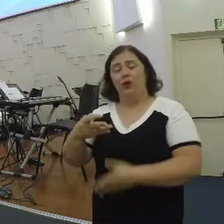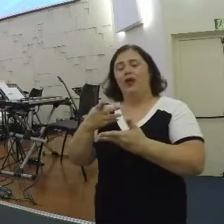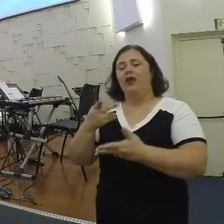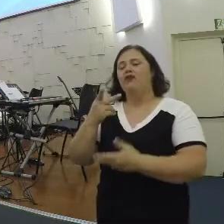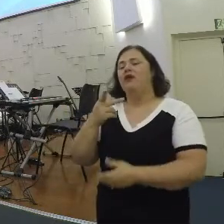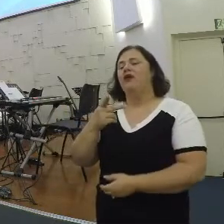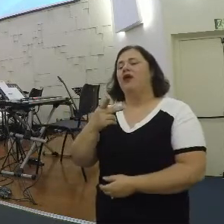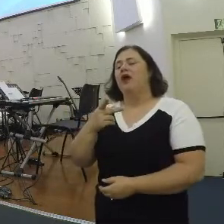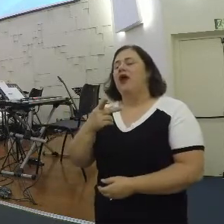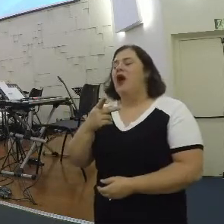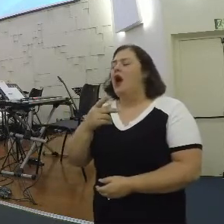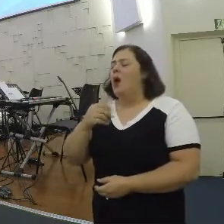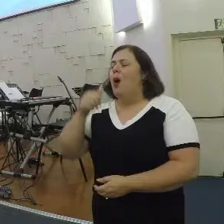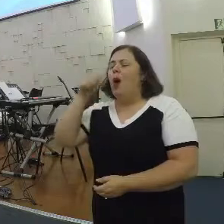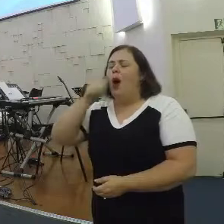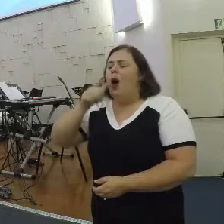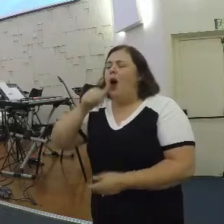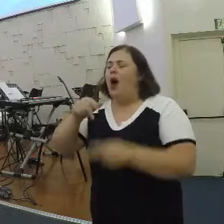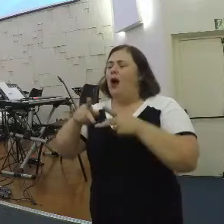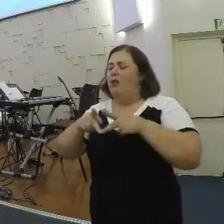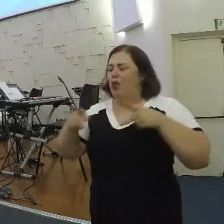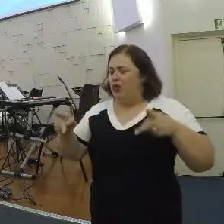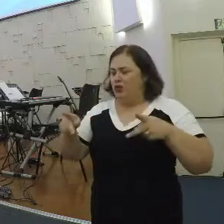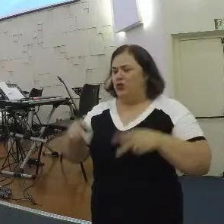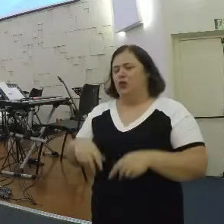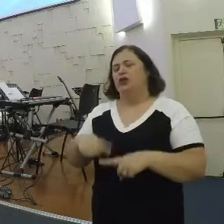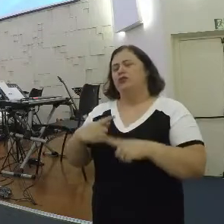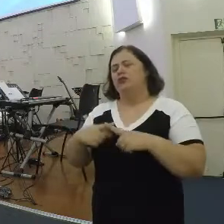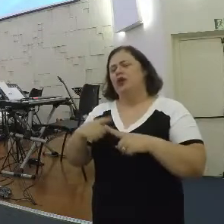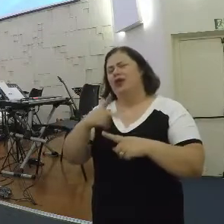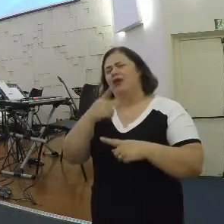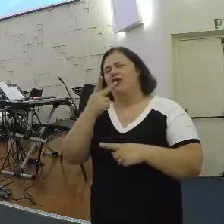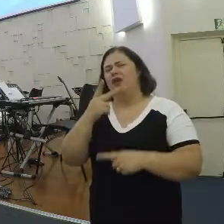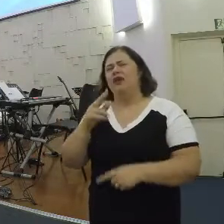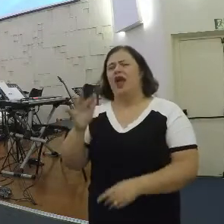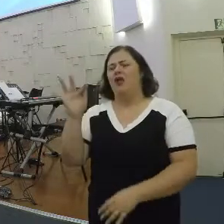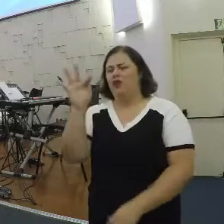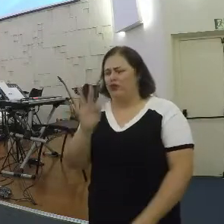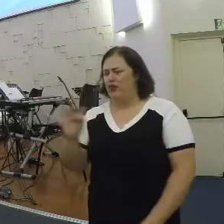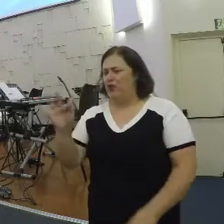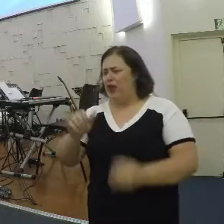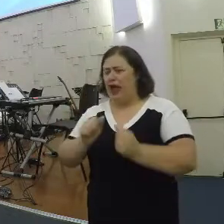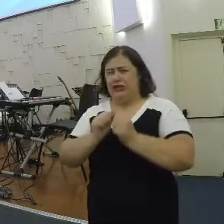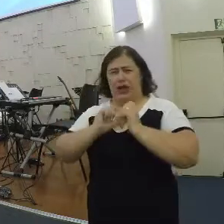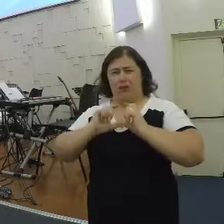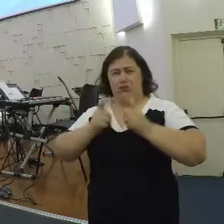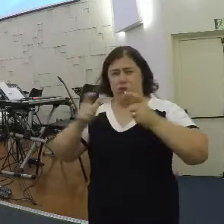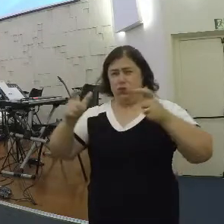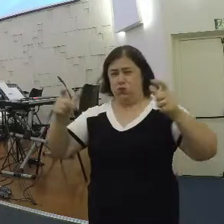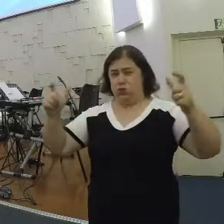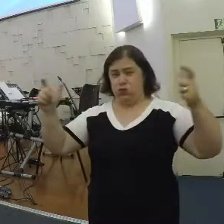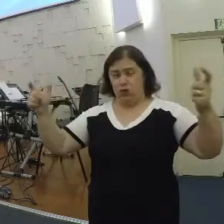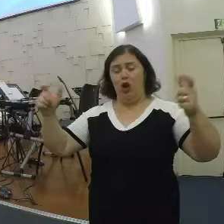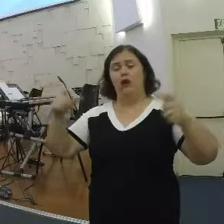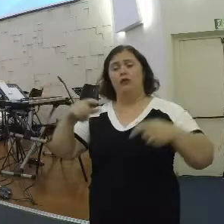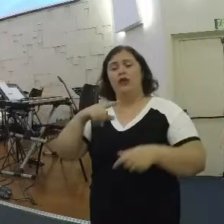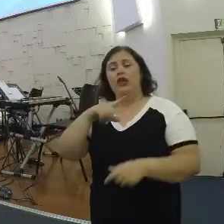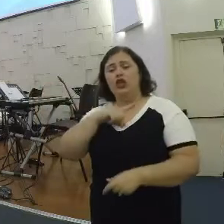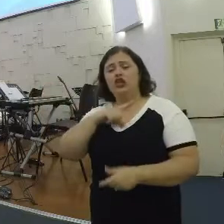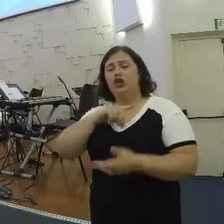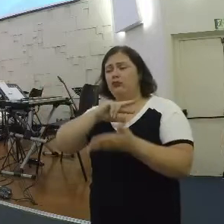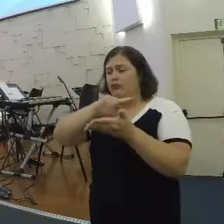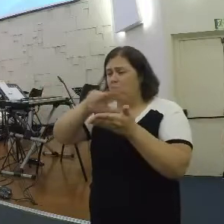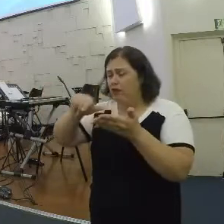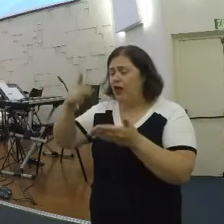uma universidade grande, com muitos departamentos, e graças a Deus, irmãos, nós vimos muitos convertidos.